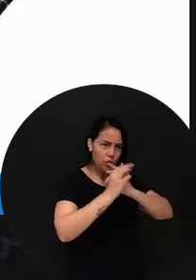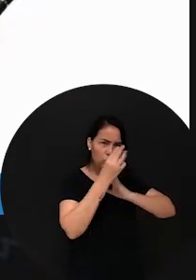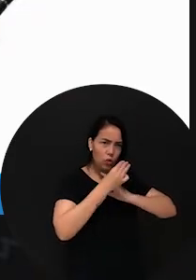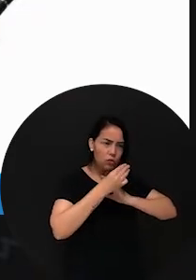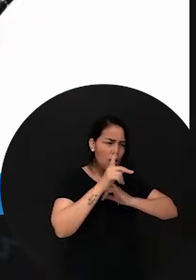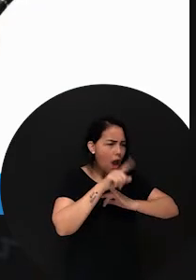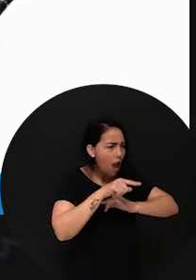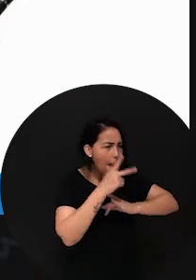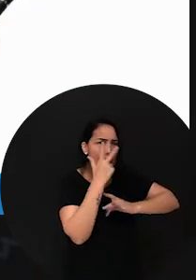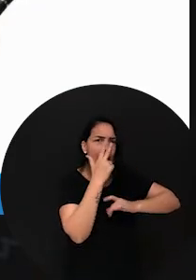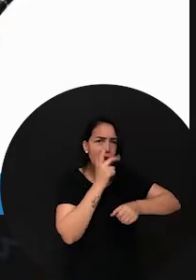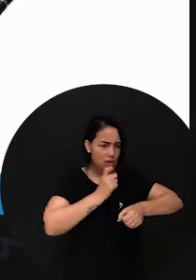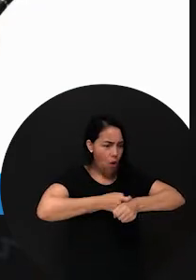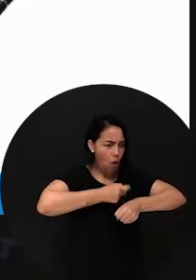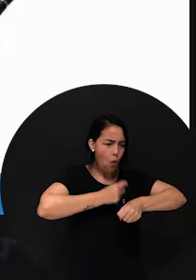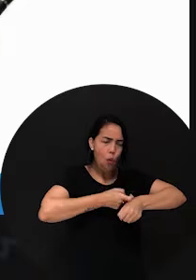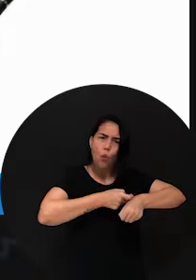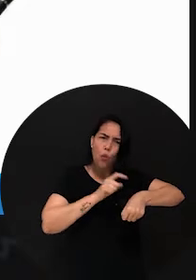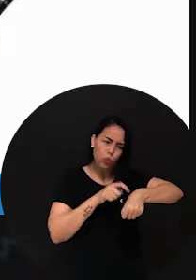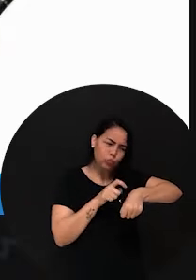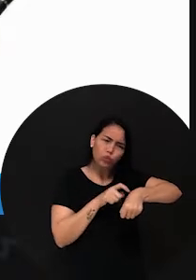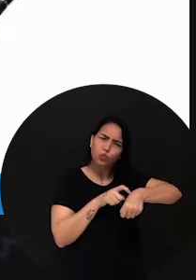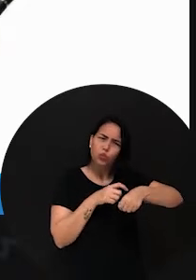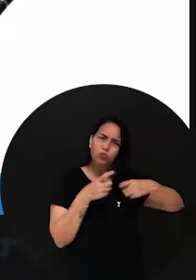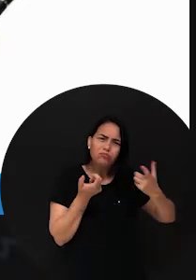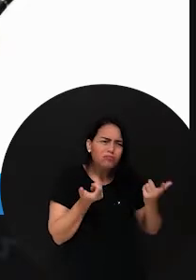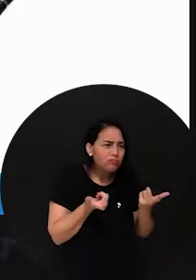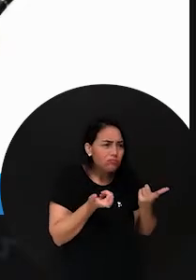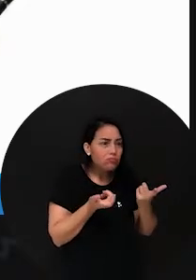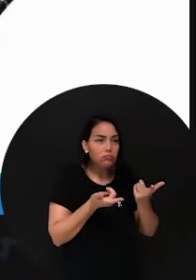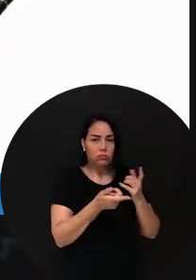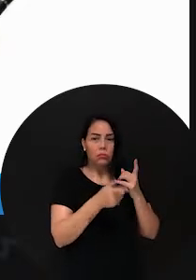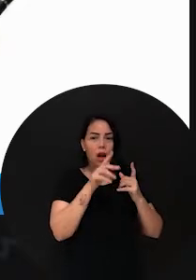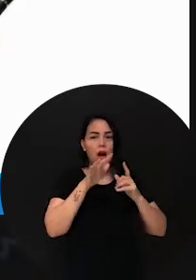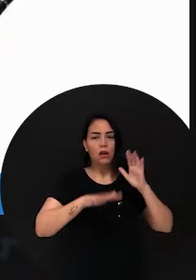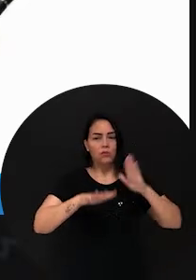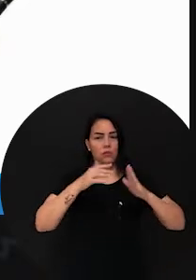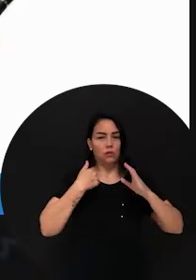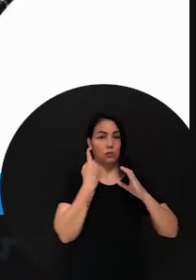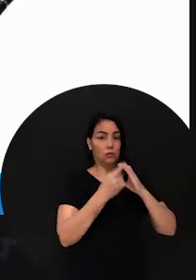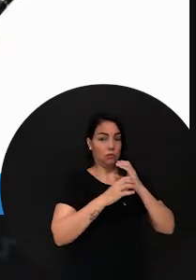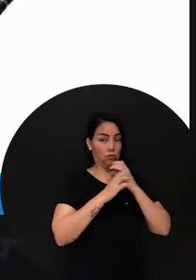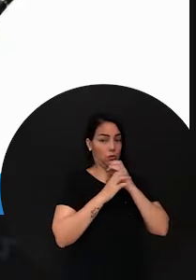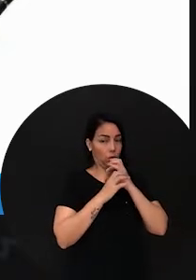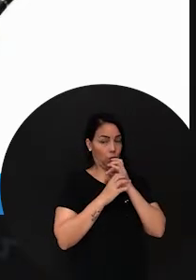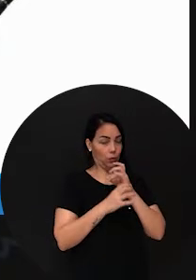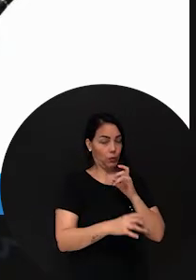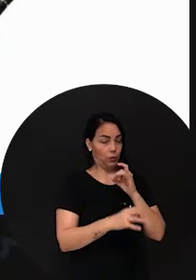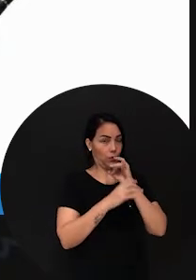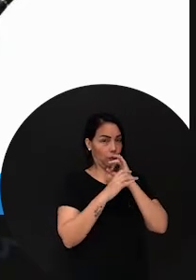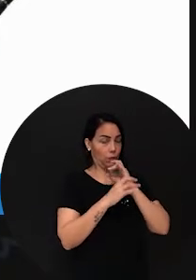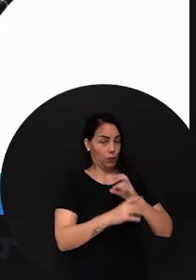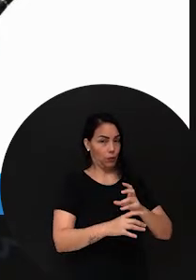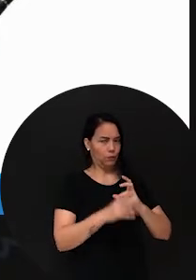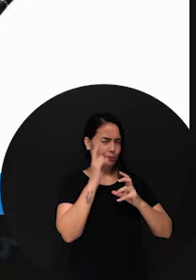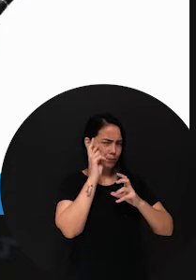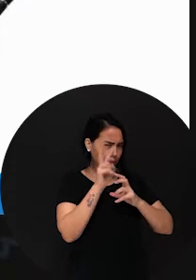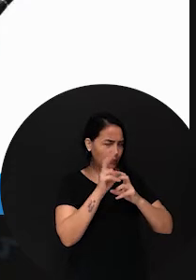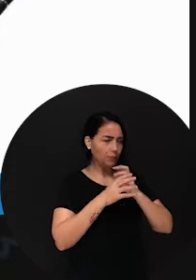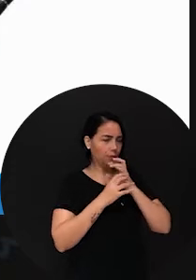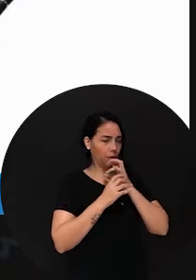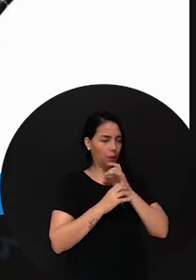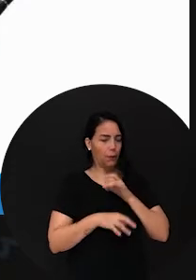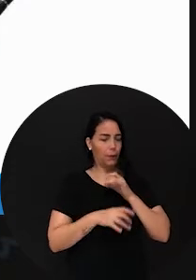a flauta doce, normalmente a gente toca ela aqui na frente, né? Já devem ter visto.